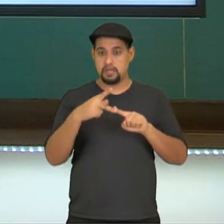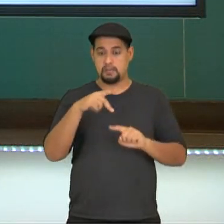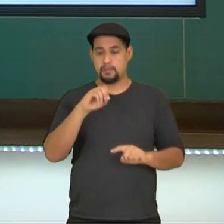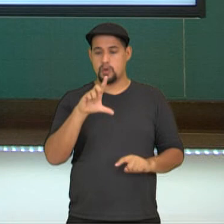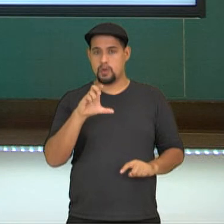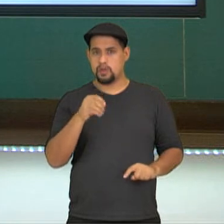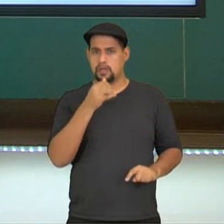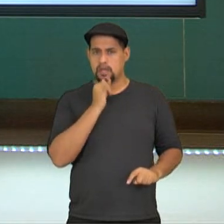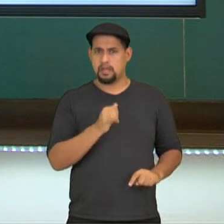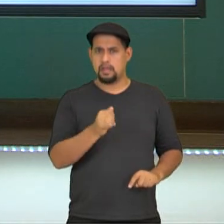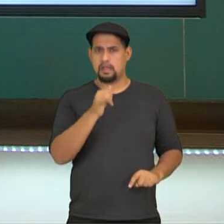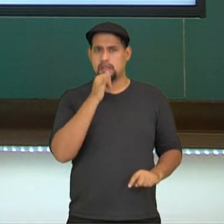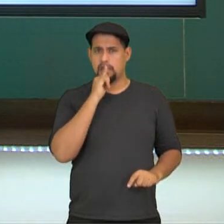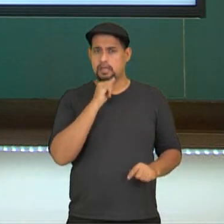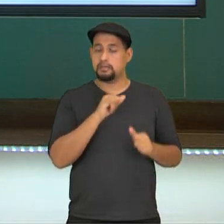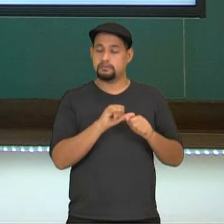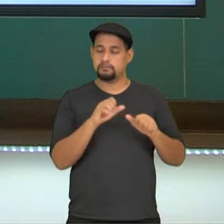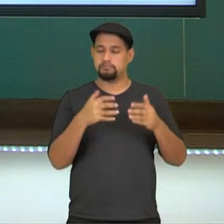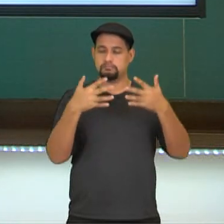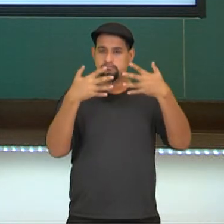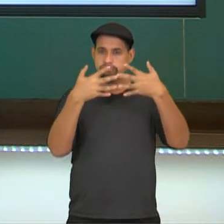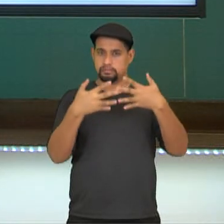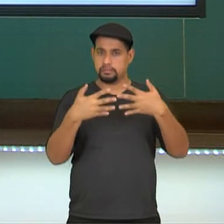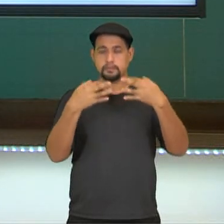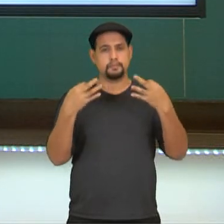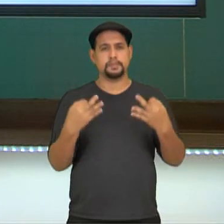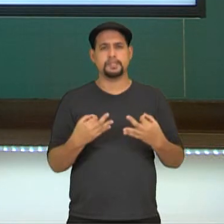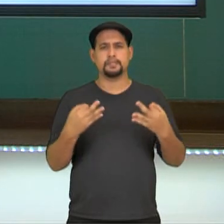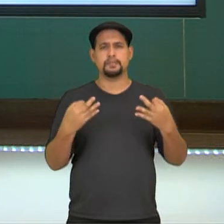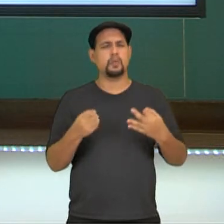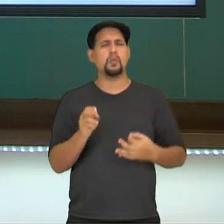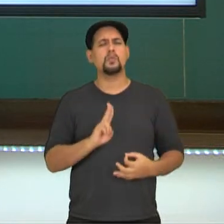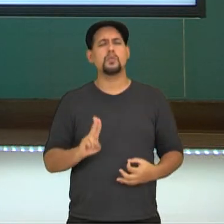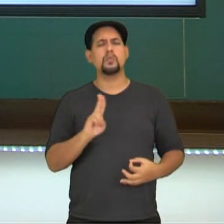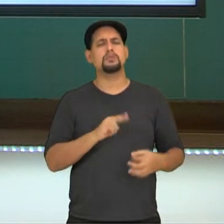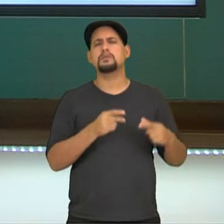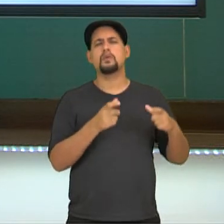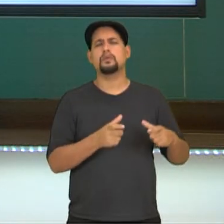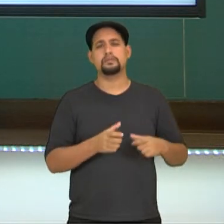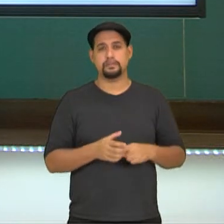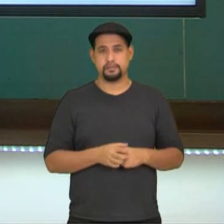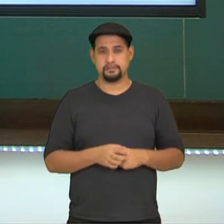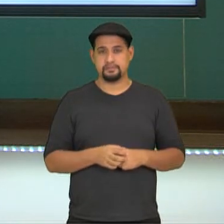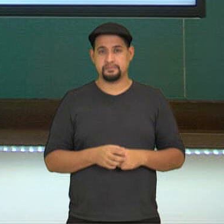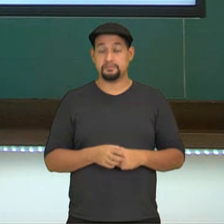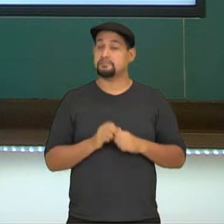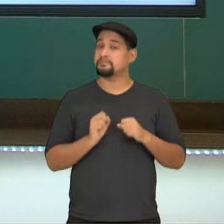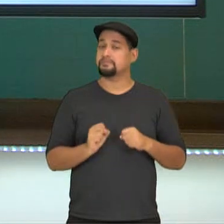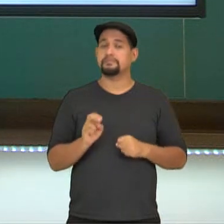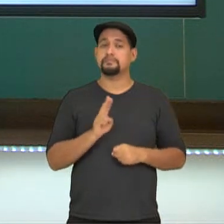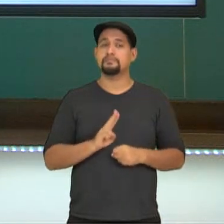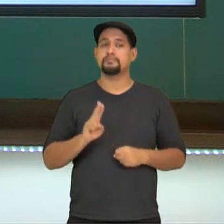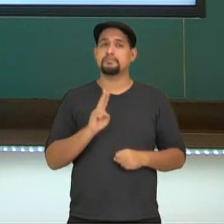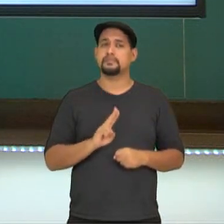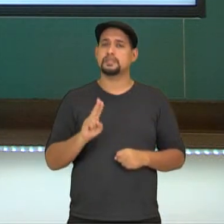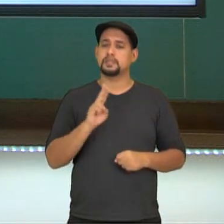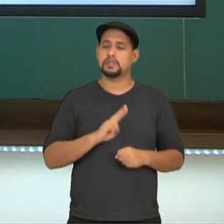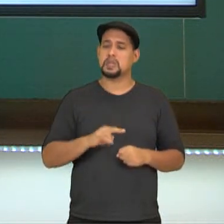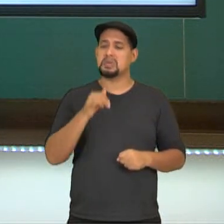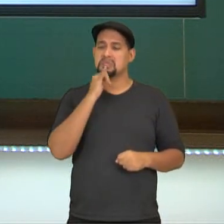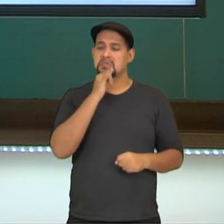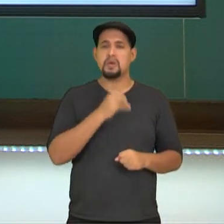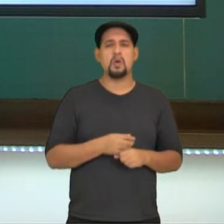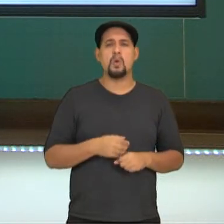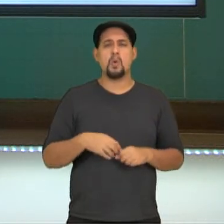elétrico, ficar alinhado ao campo, ok? Aonde que se usa isso? Dá para usar isso para mover